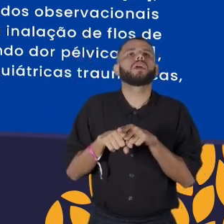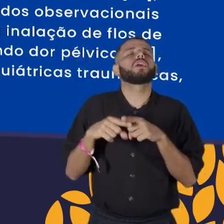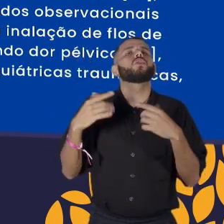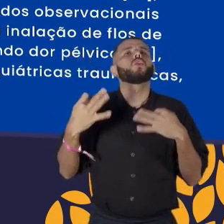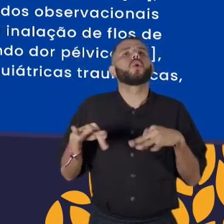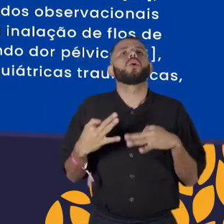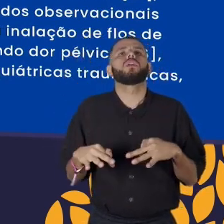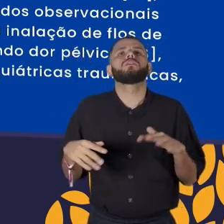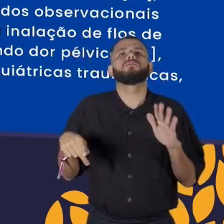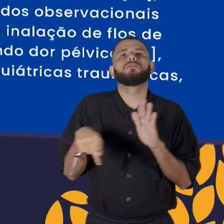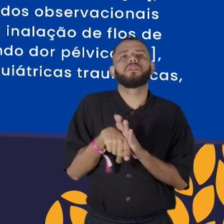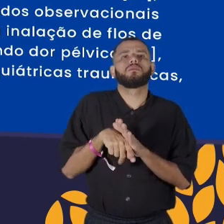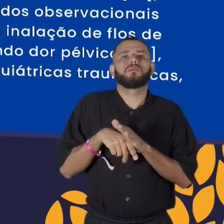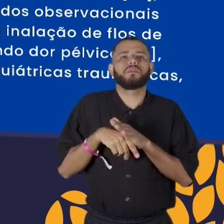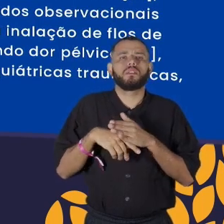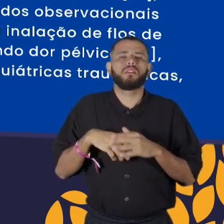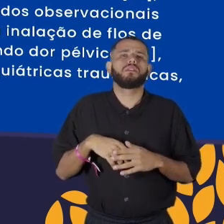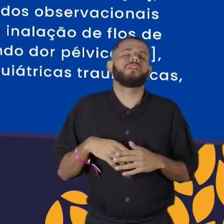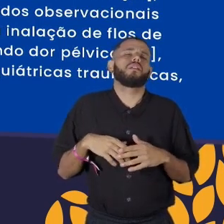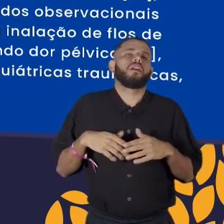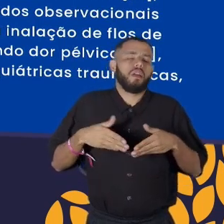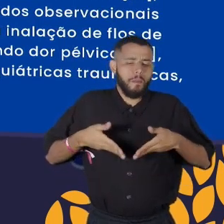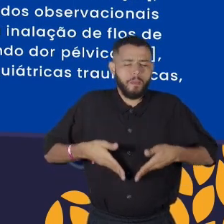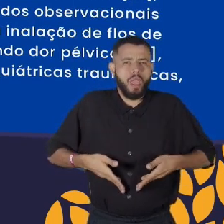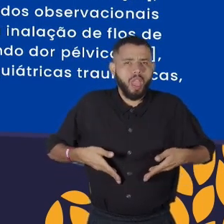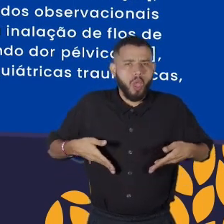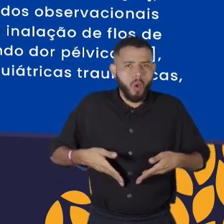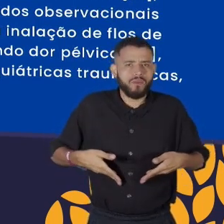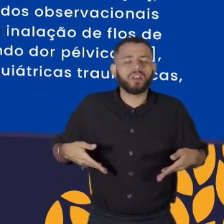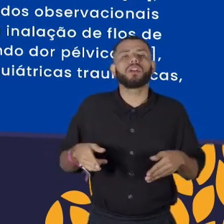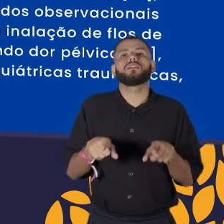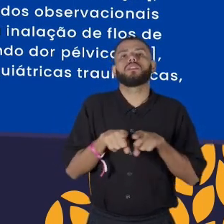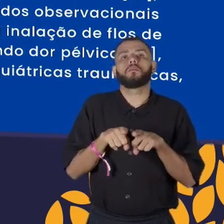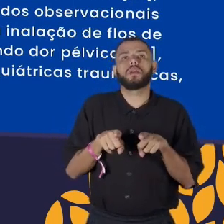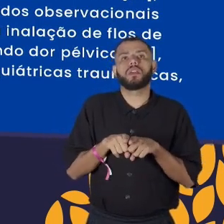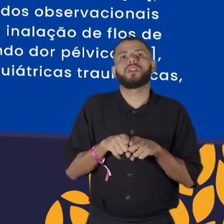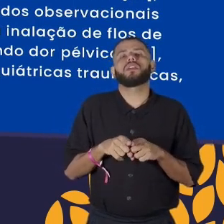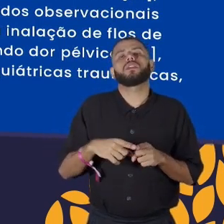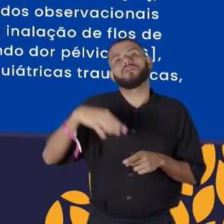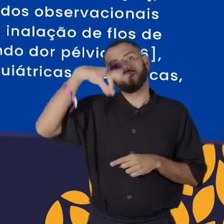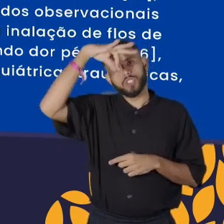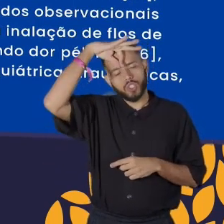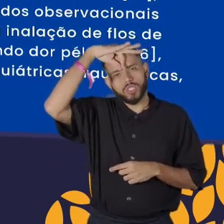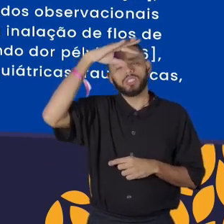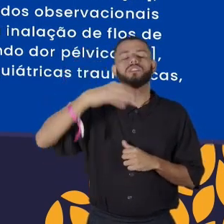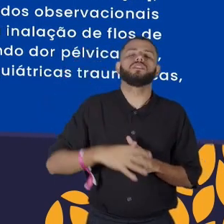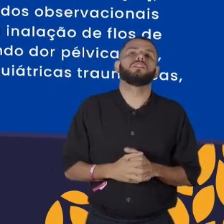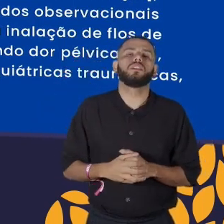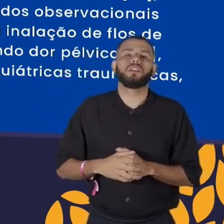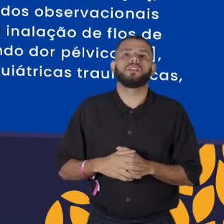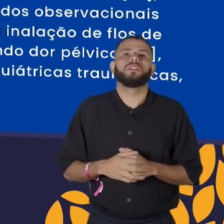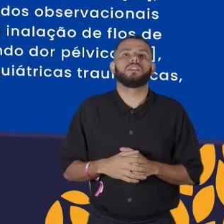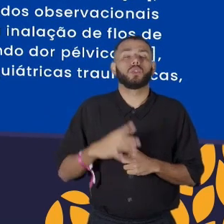pélvicas, enxaqueca, dores ali do aparelho reprodutor feminino,